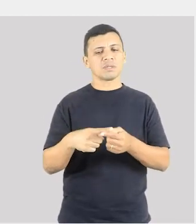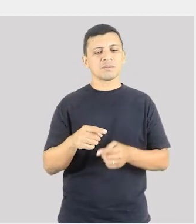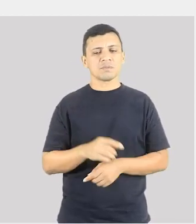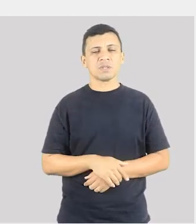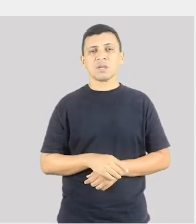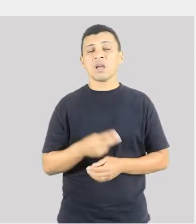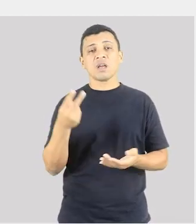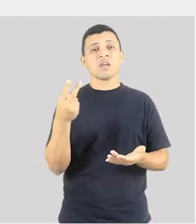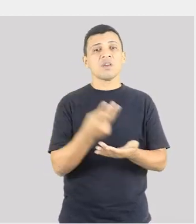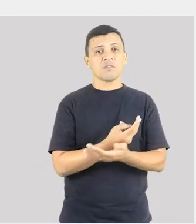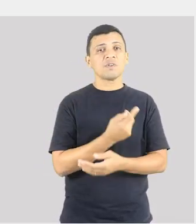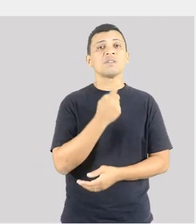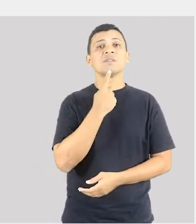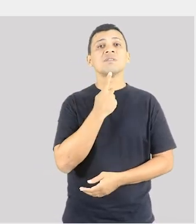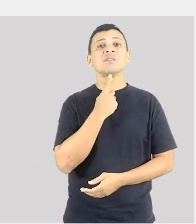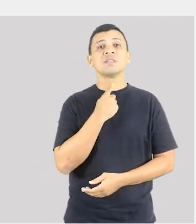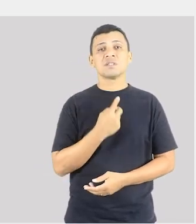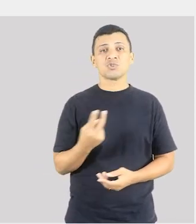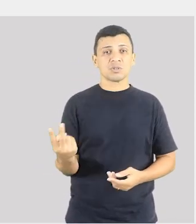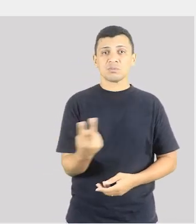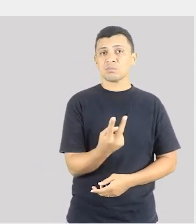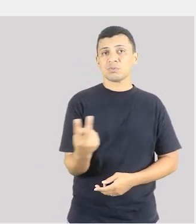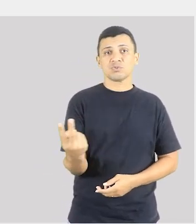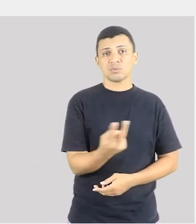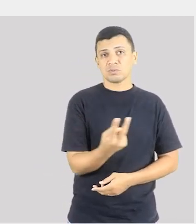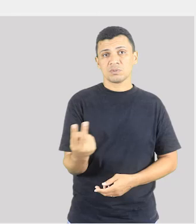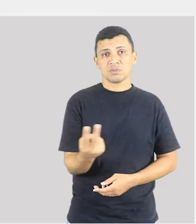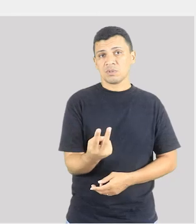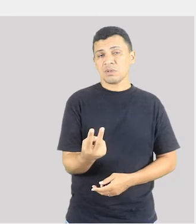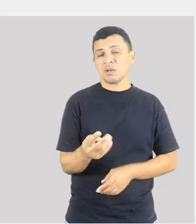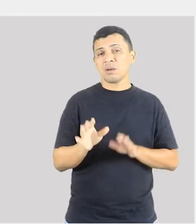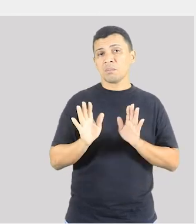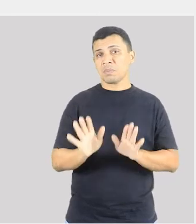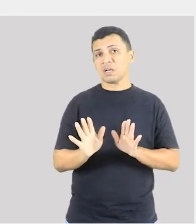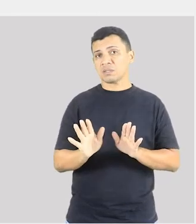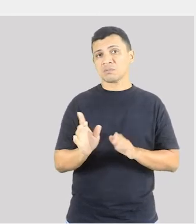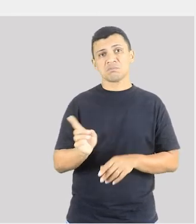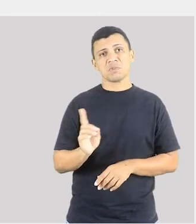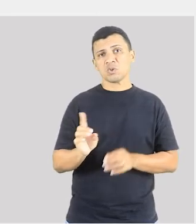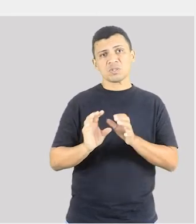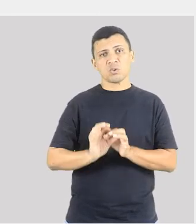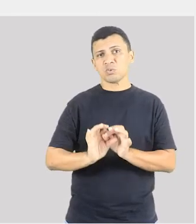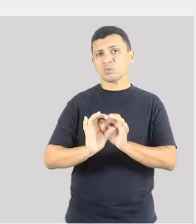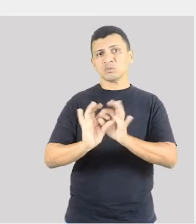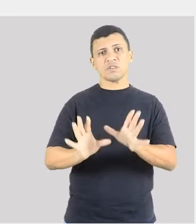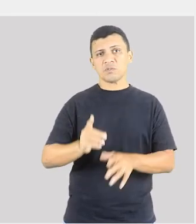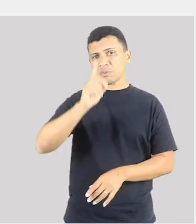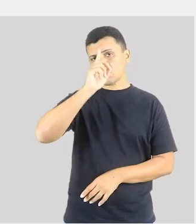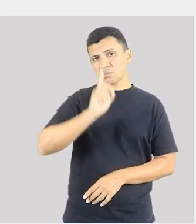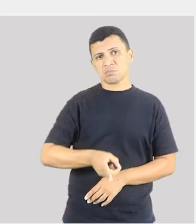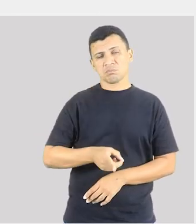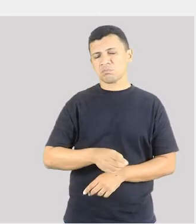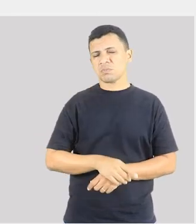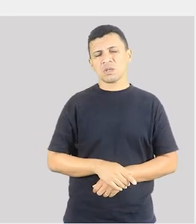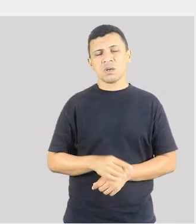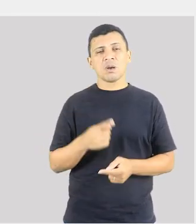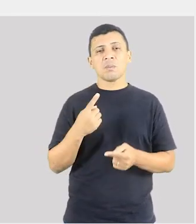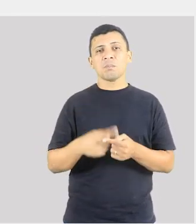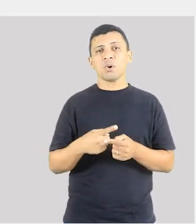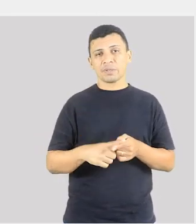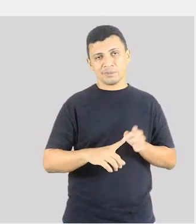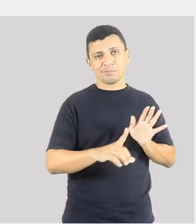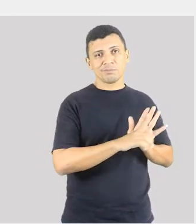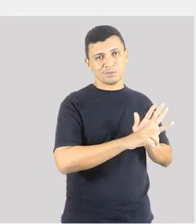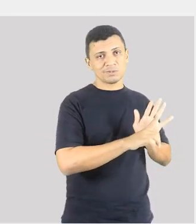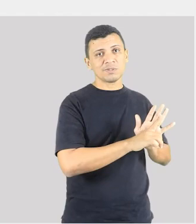efeitos são desejados pelo destinatário, mas eles não são livremente estipulados, uma vez que decorrem da lei,